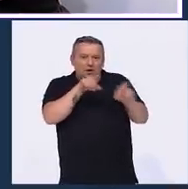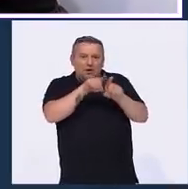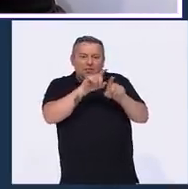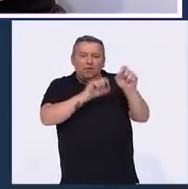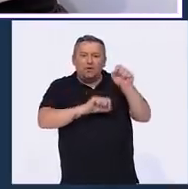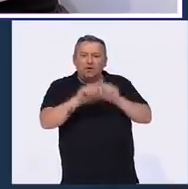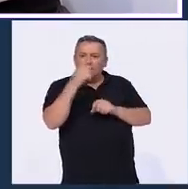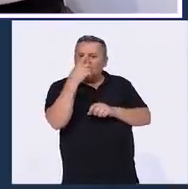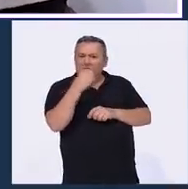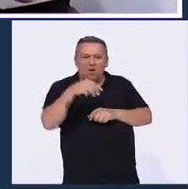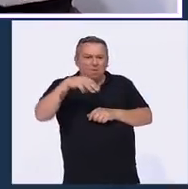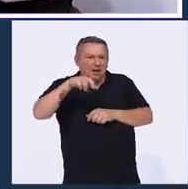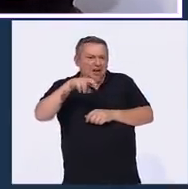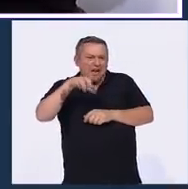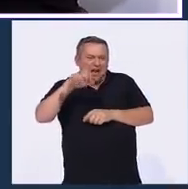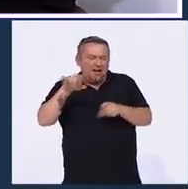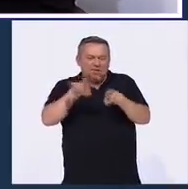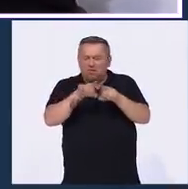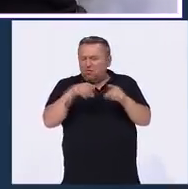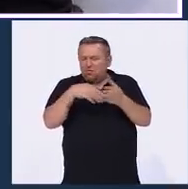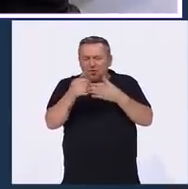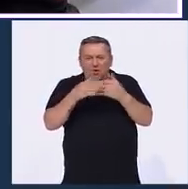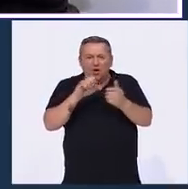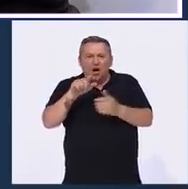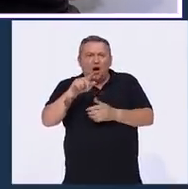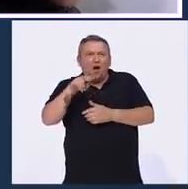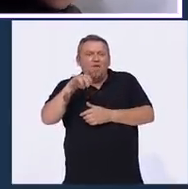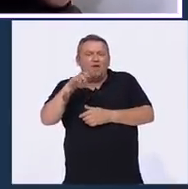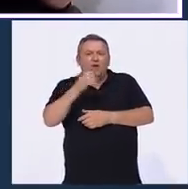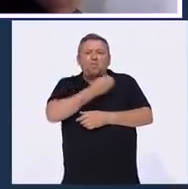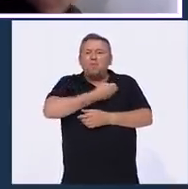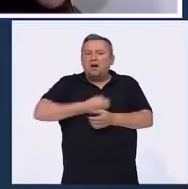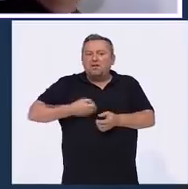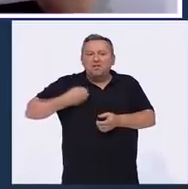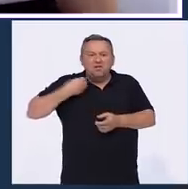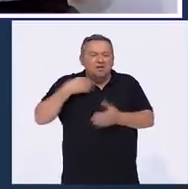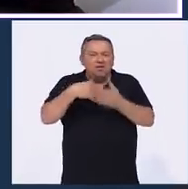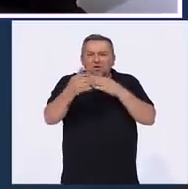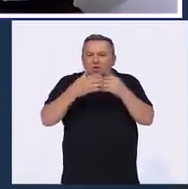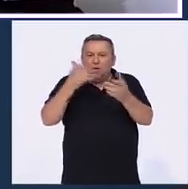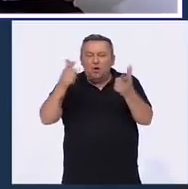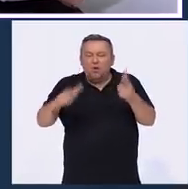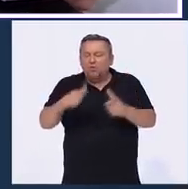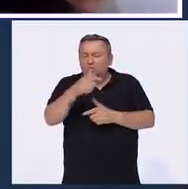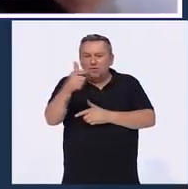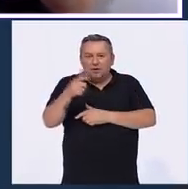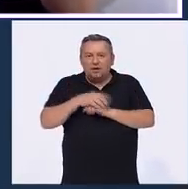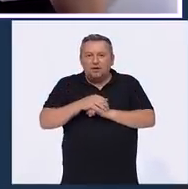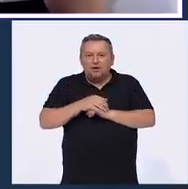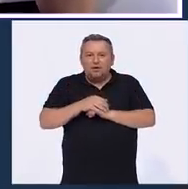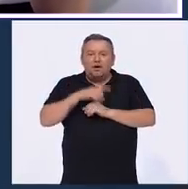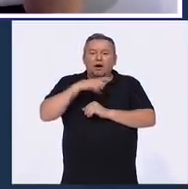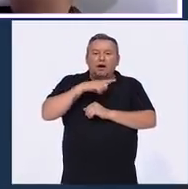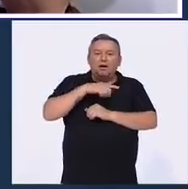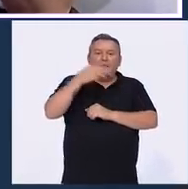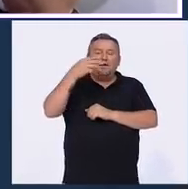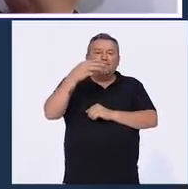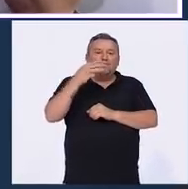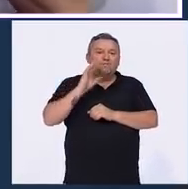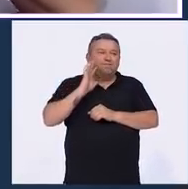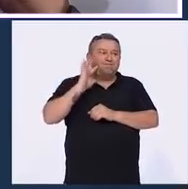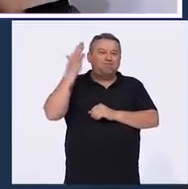o Alckmin, o Meirelles, o Álvaro Dias, seriam a Marina, ou qualquer outro que não da polarização, essa terceira via